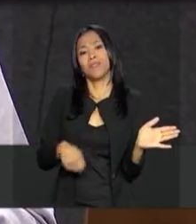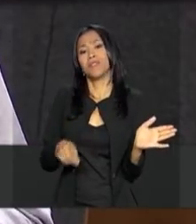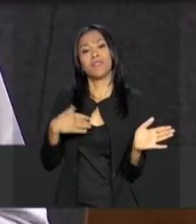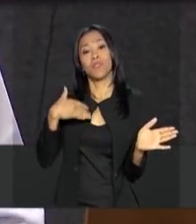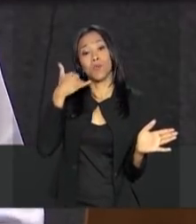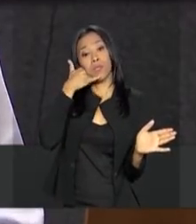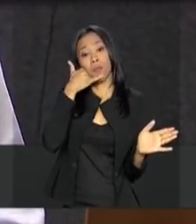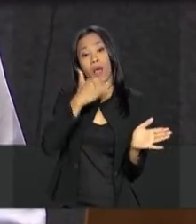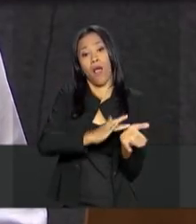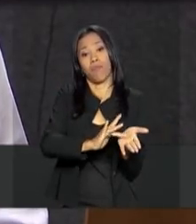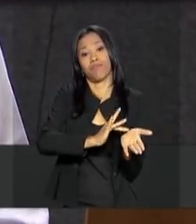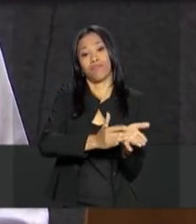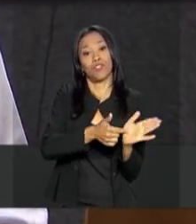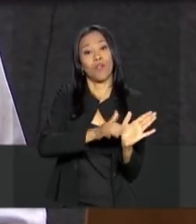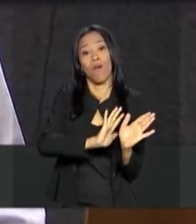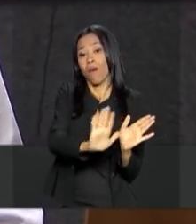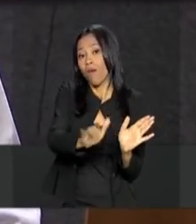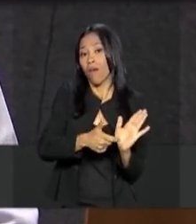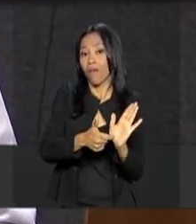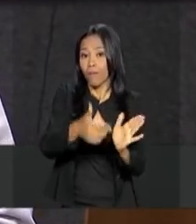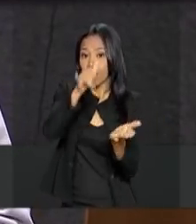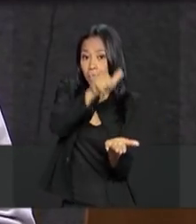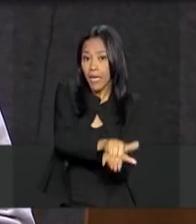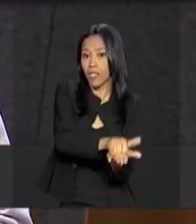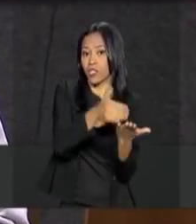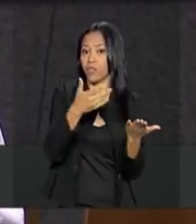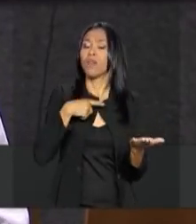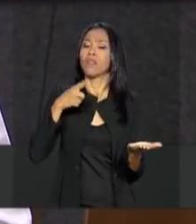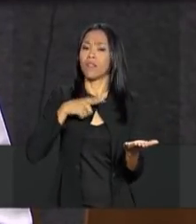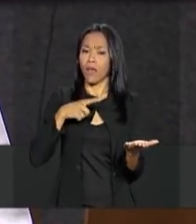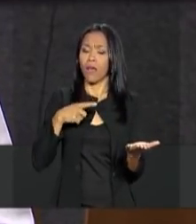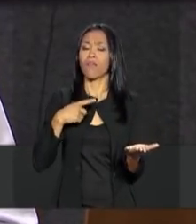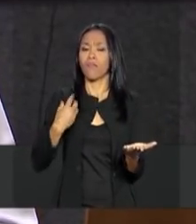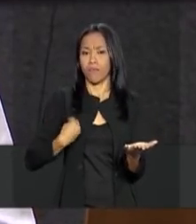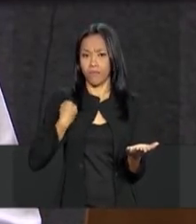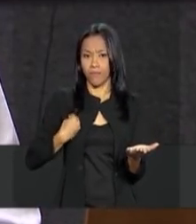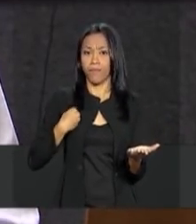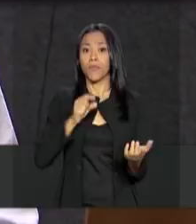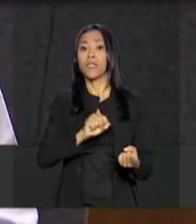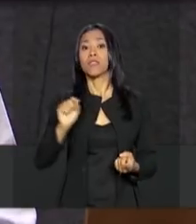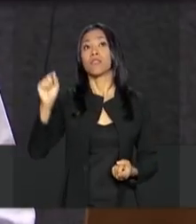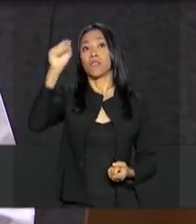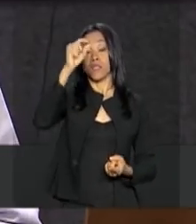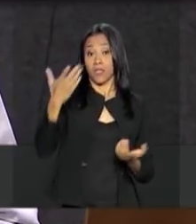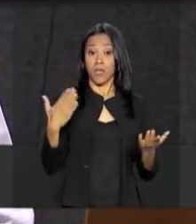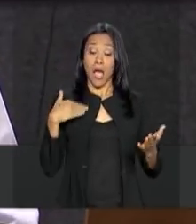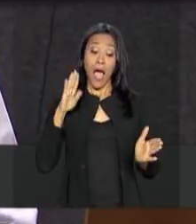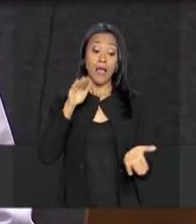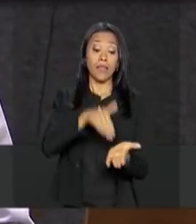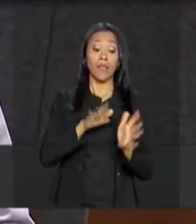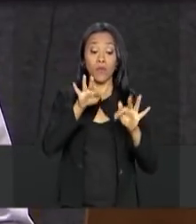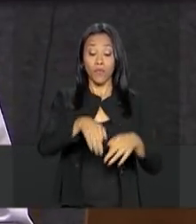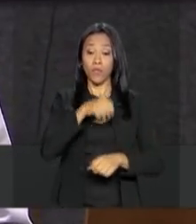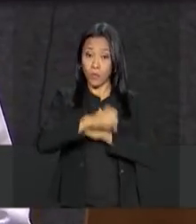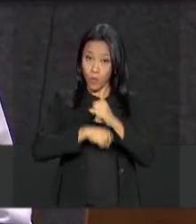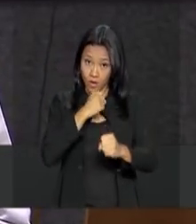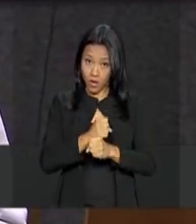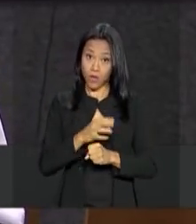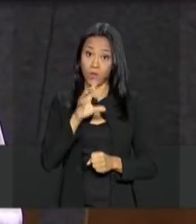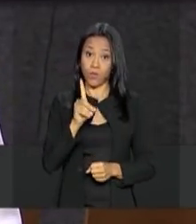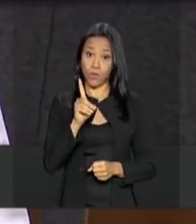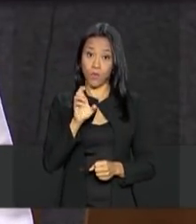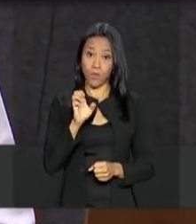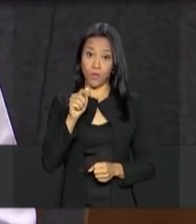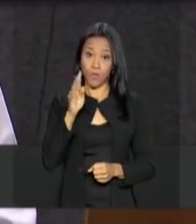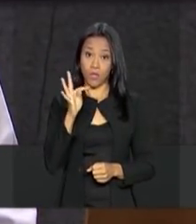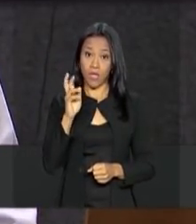é que esse documento digital esteja disponível nos DETRANs de todo o país até o final do ano. Nós voltamos com mais informações